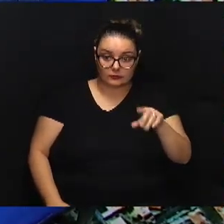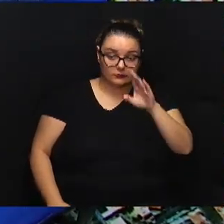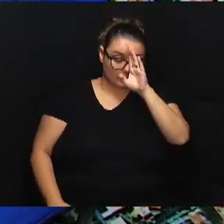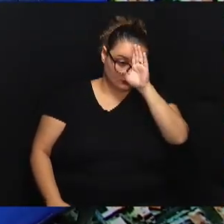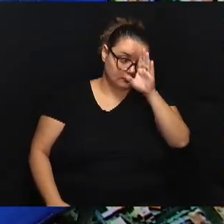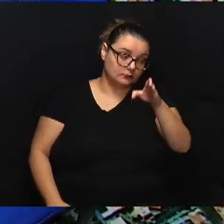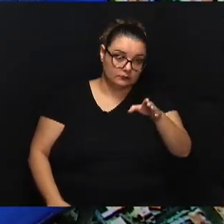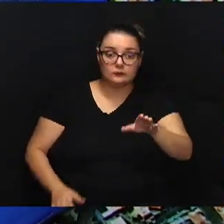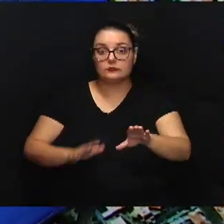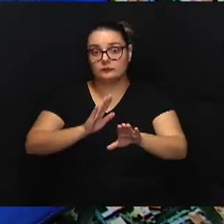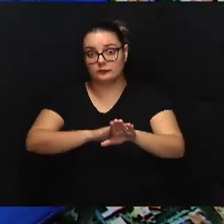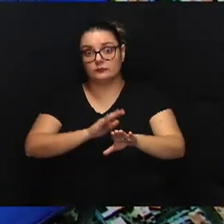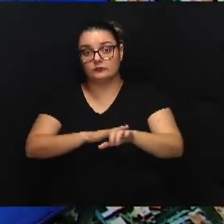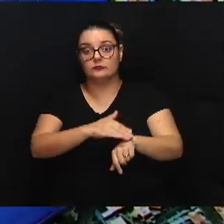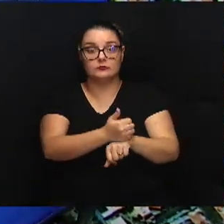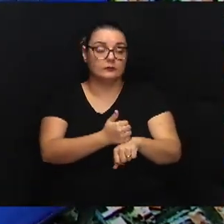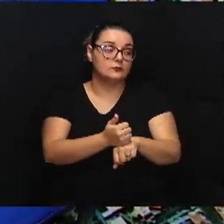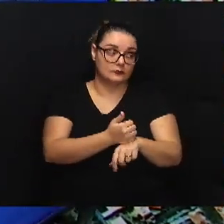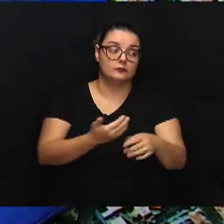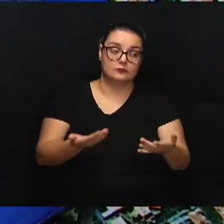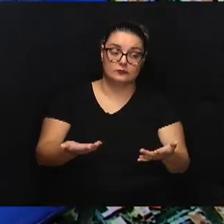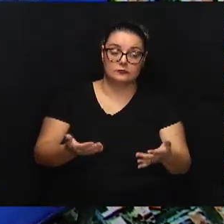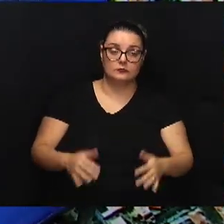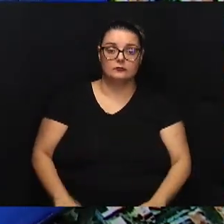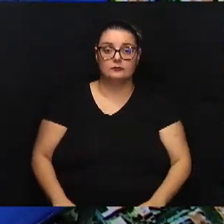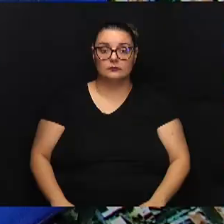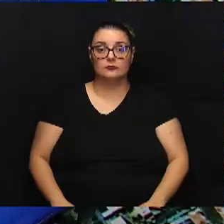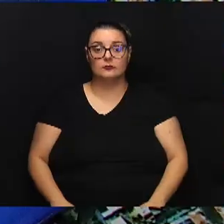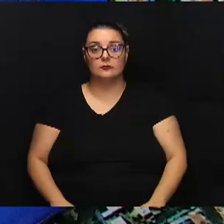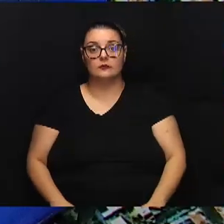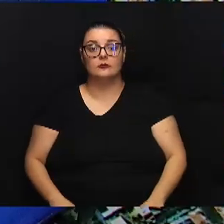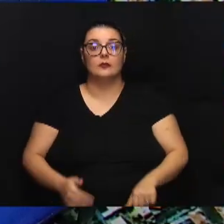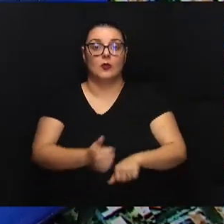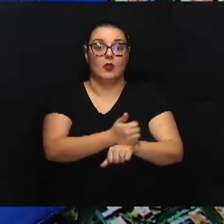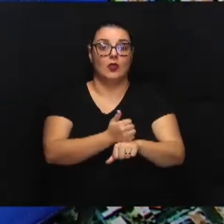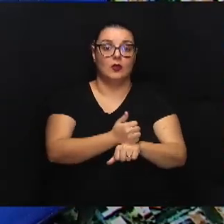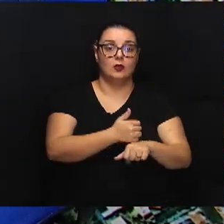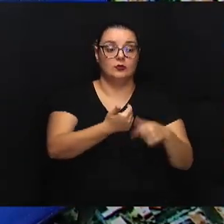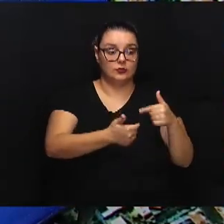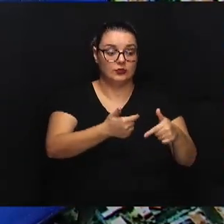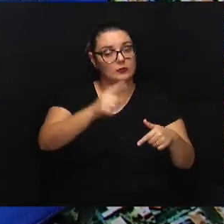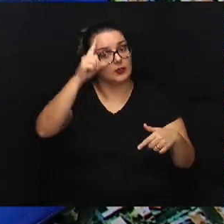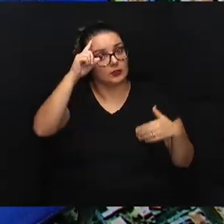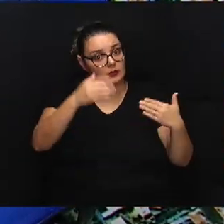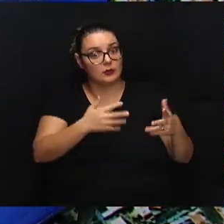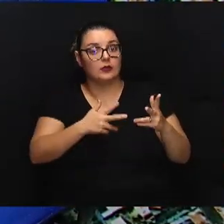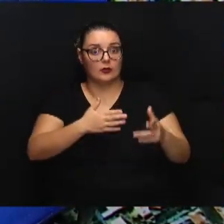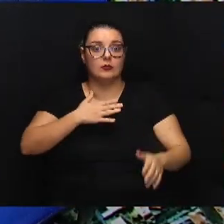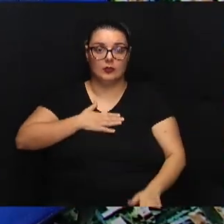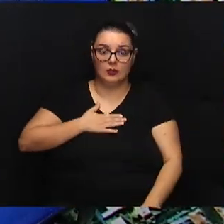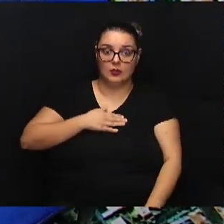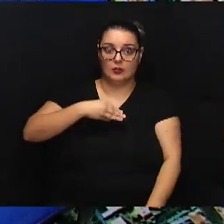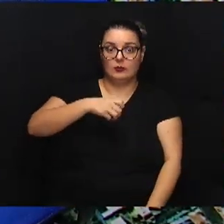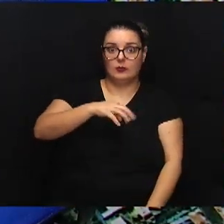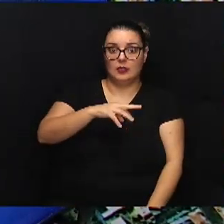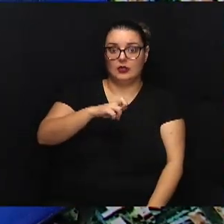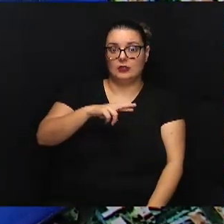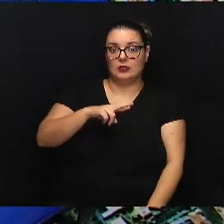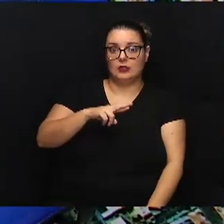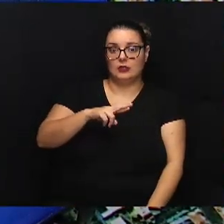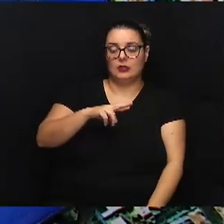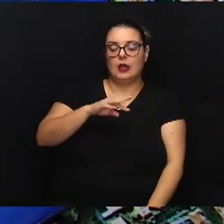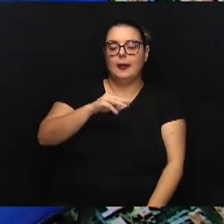principais atribuições da meteorologia e da meteorologia operacional, como é o meu caso, né? Eu sou um meteorologista